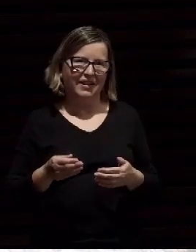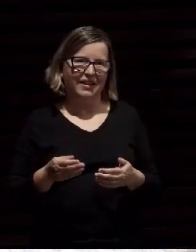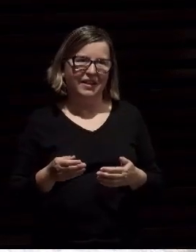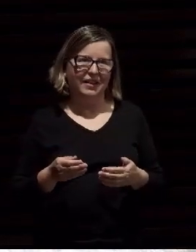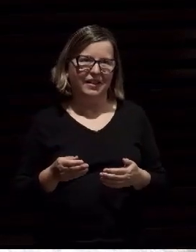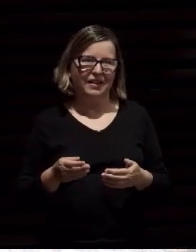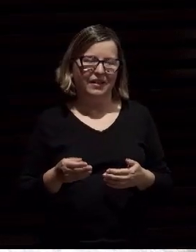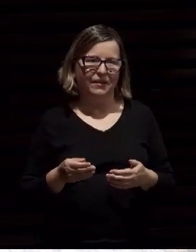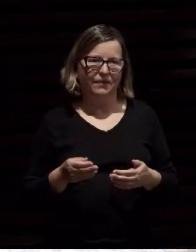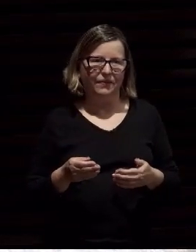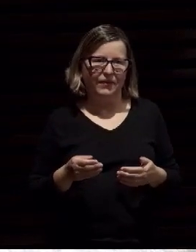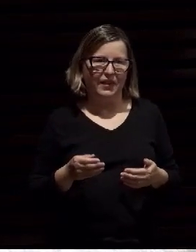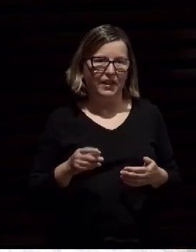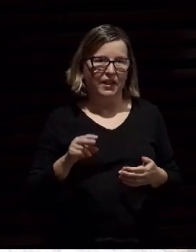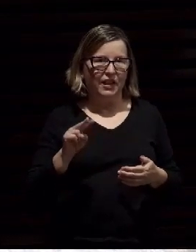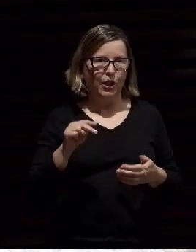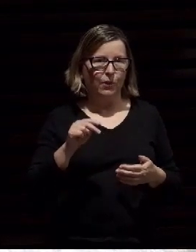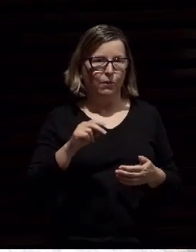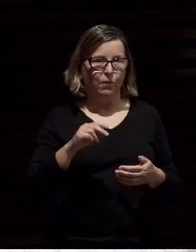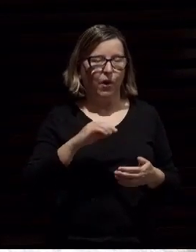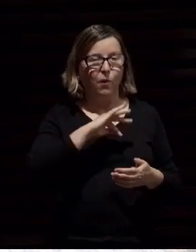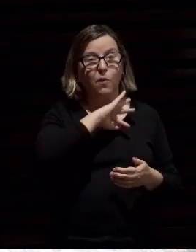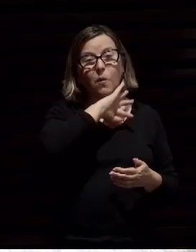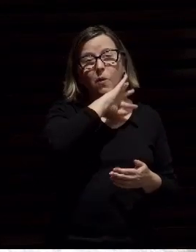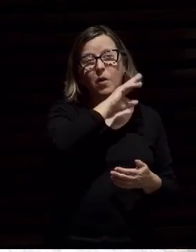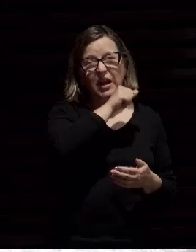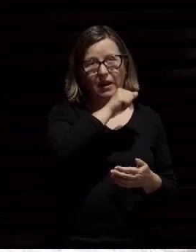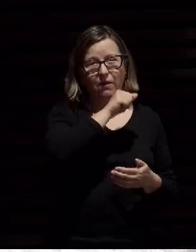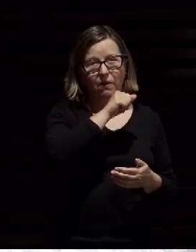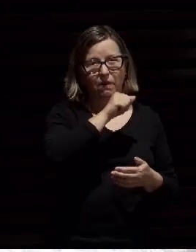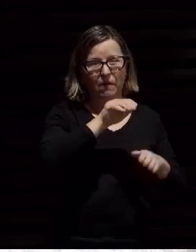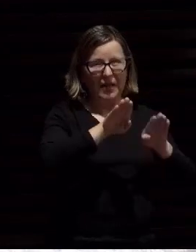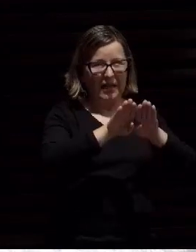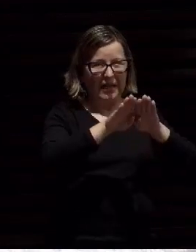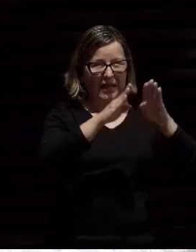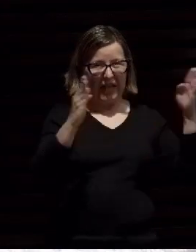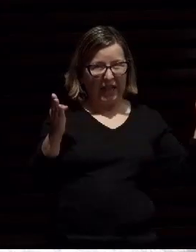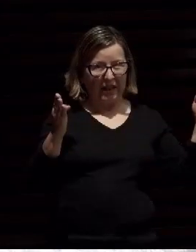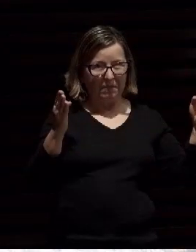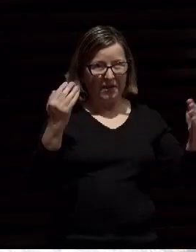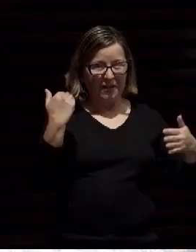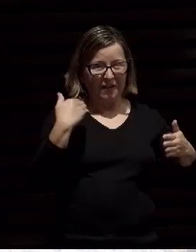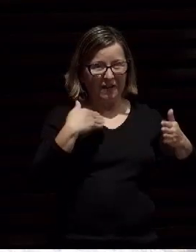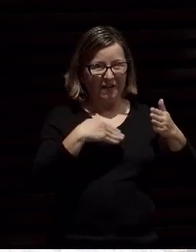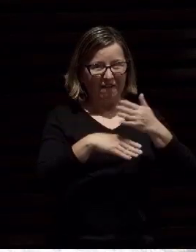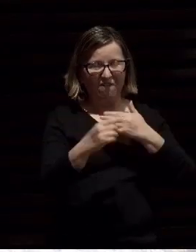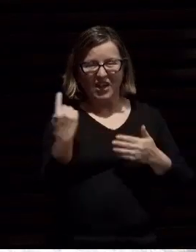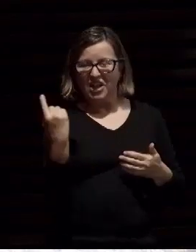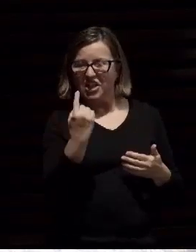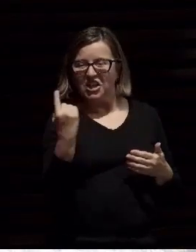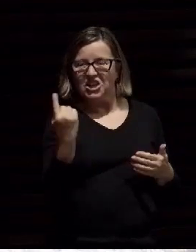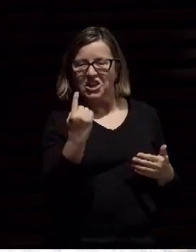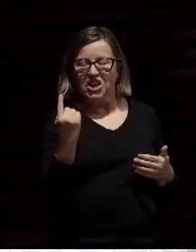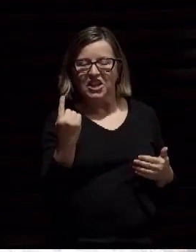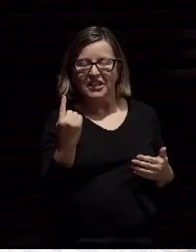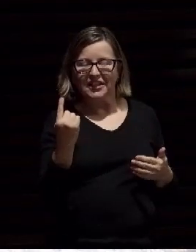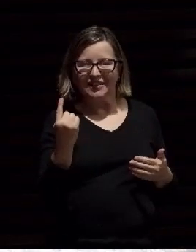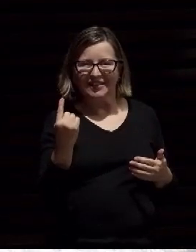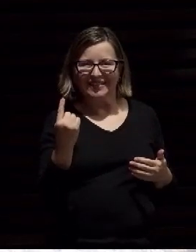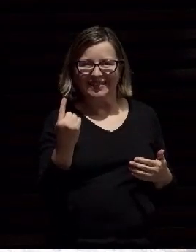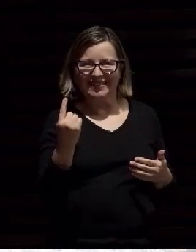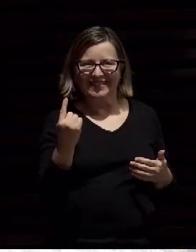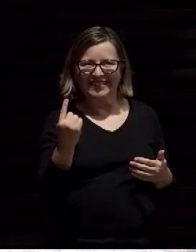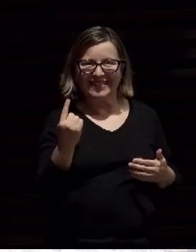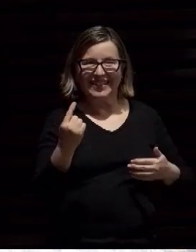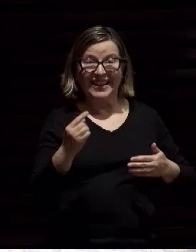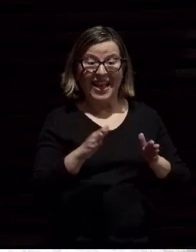a jaula e ele vai por sua própria conta. Ele vai lhe dar. A Bíblia